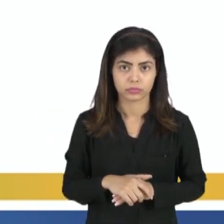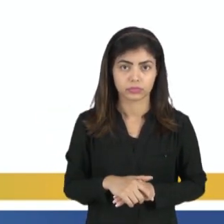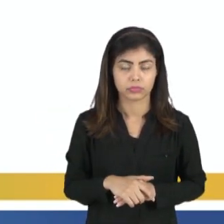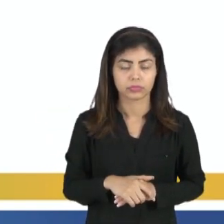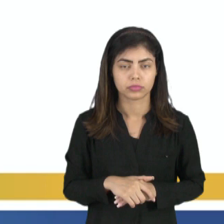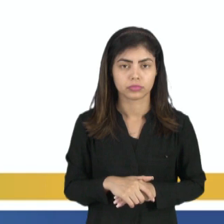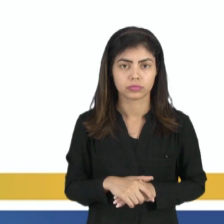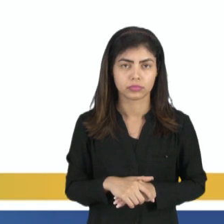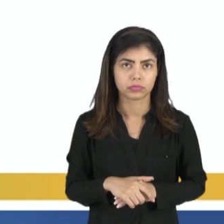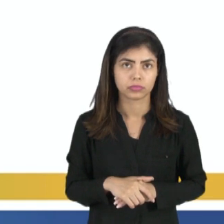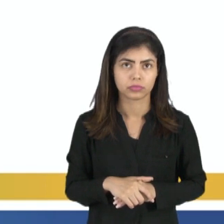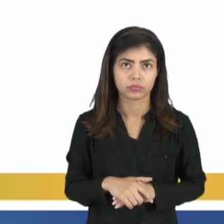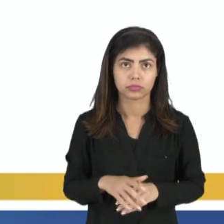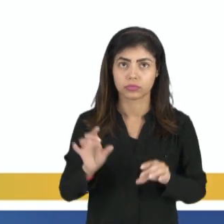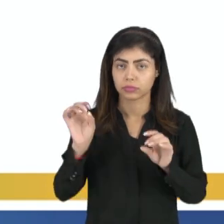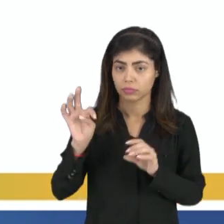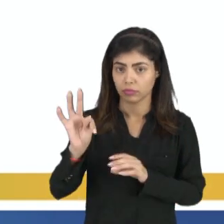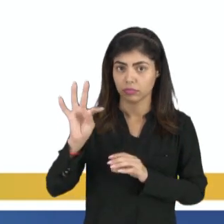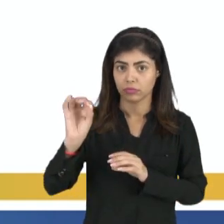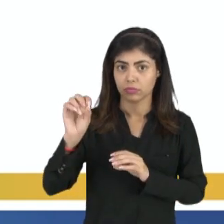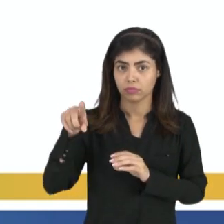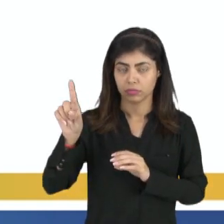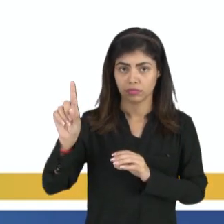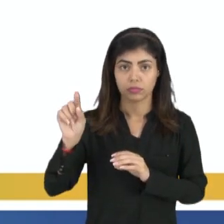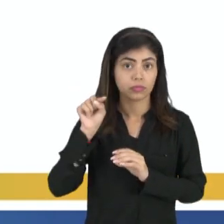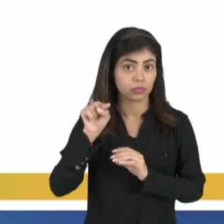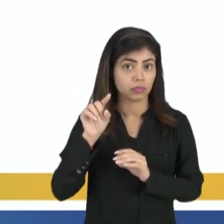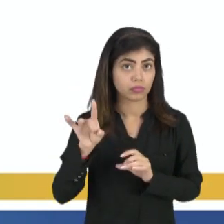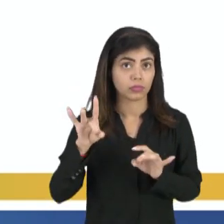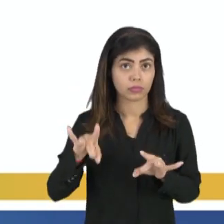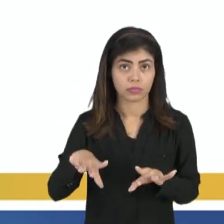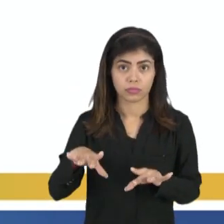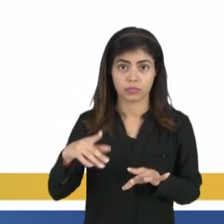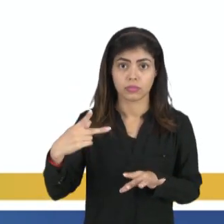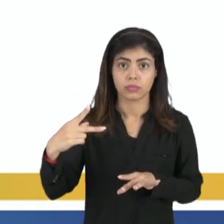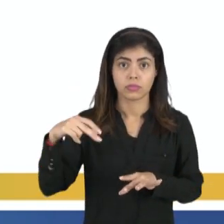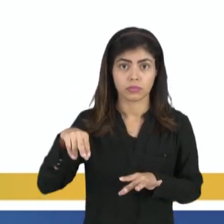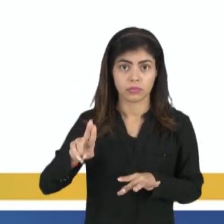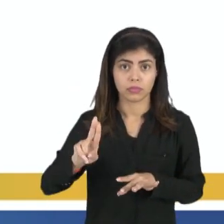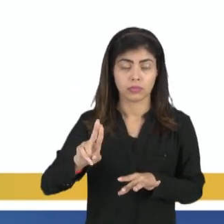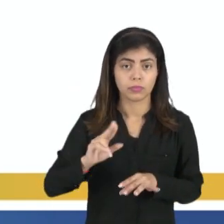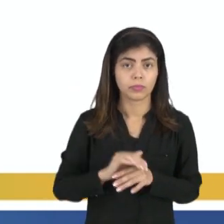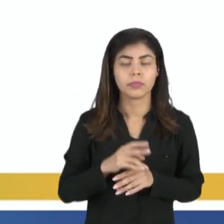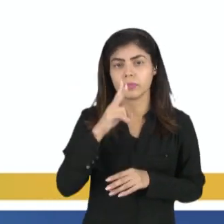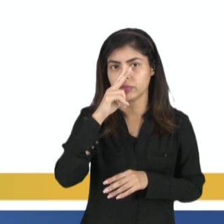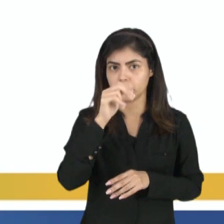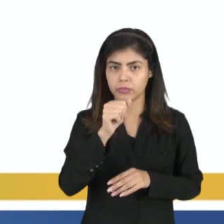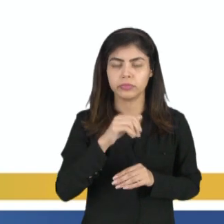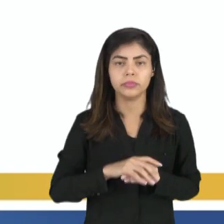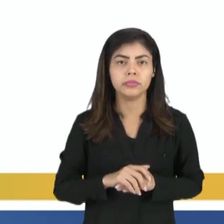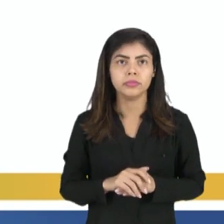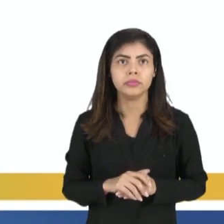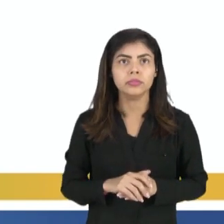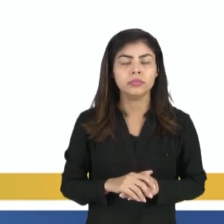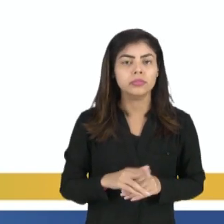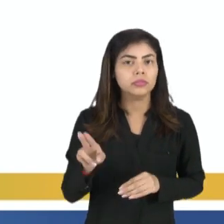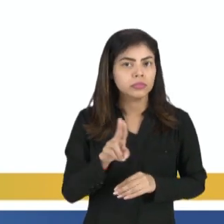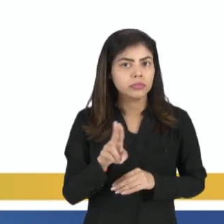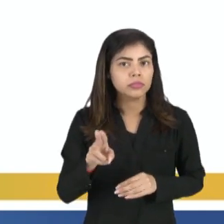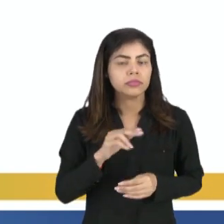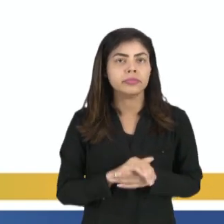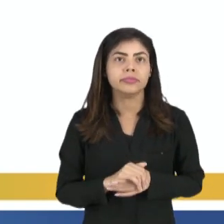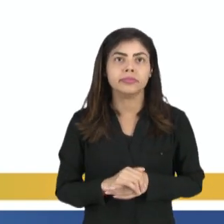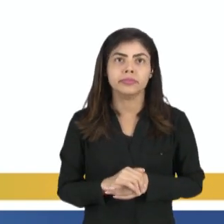afeta Vitória vejam que aí nós temos a penúltima sílaba como sendo a mais forte Então ela é chamada